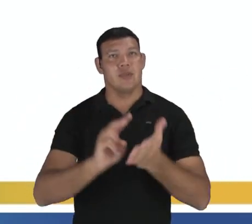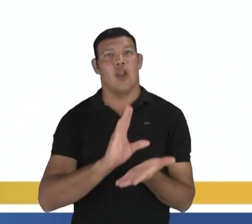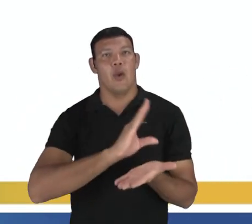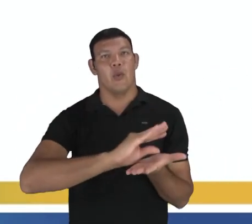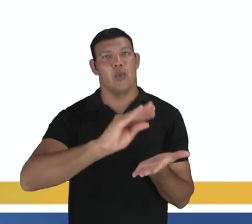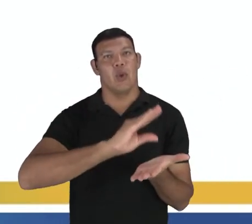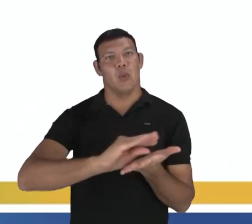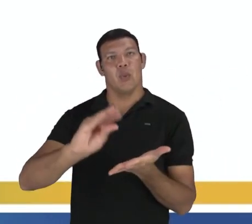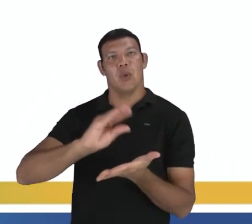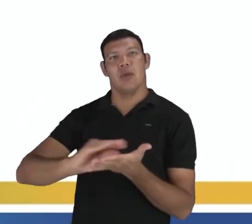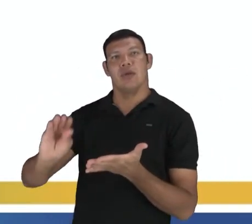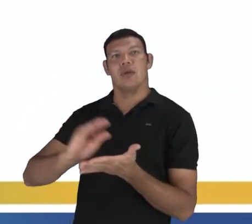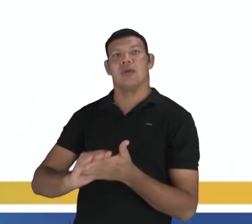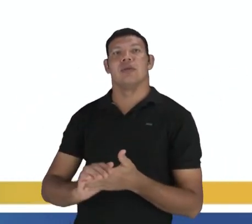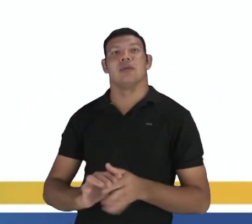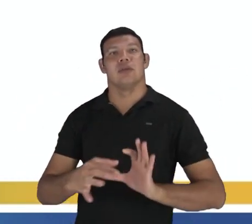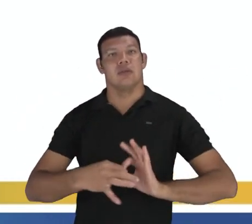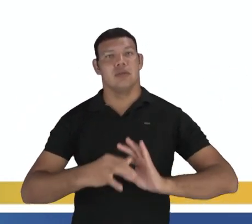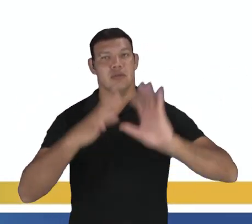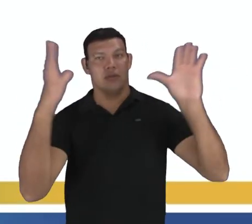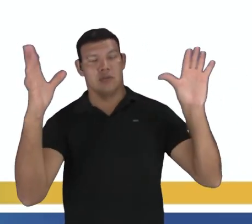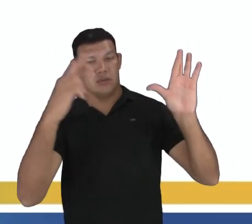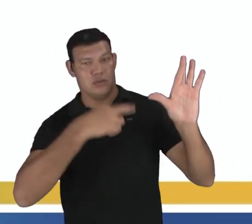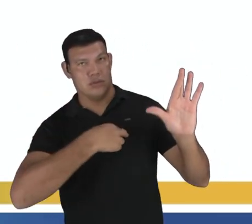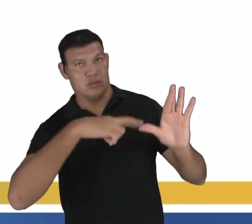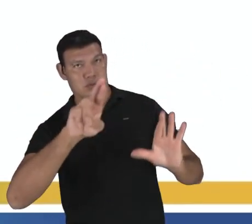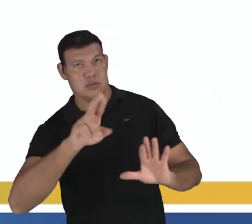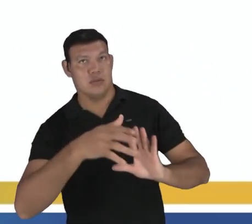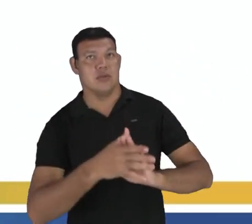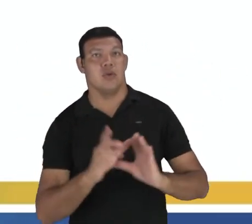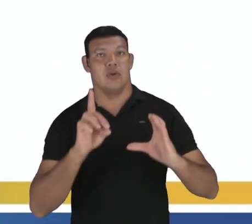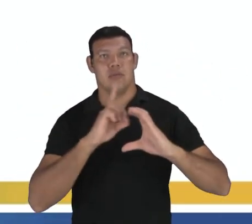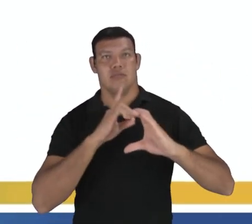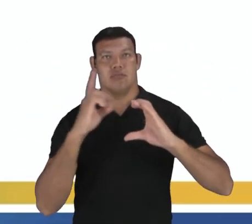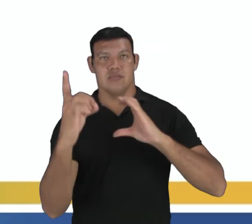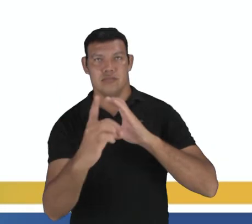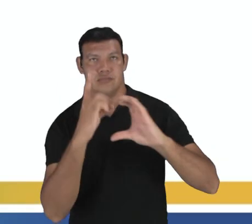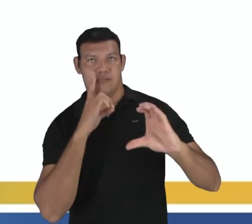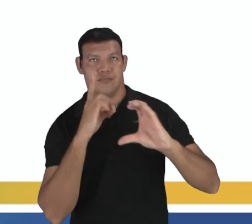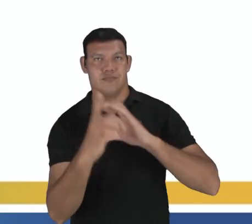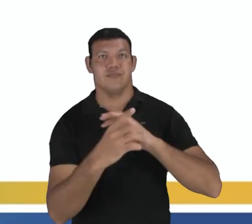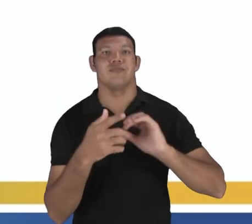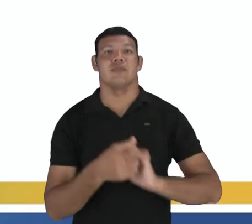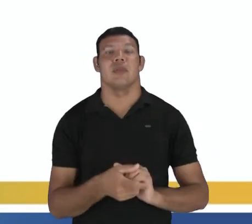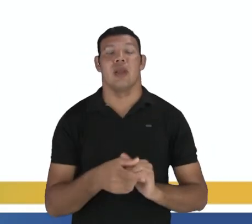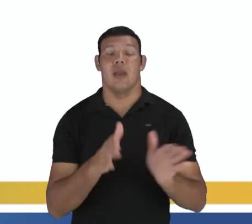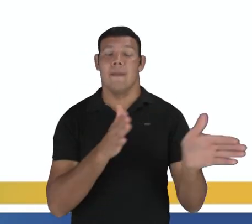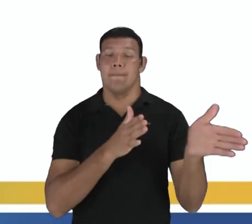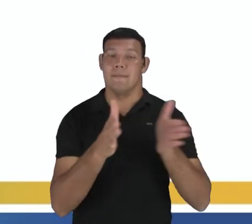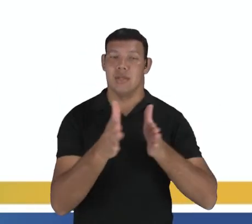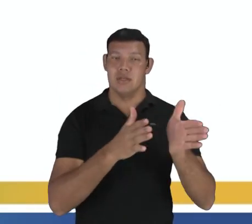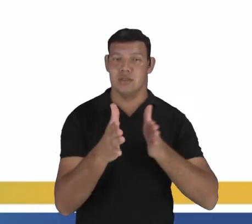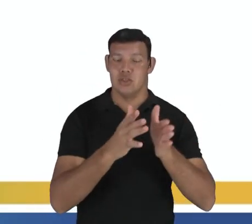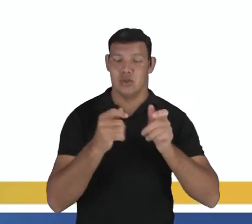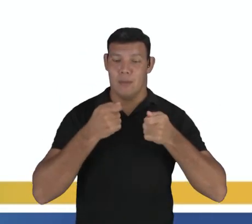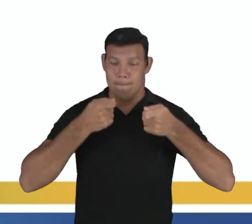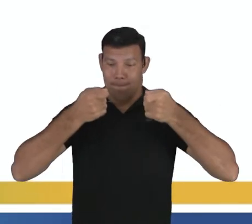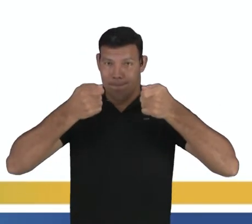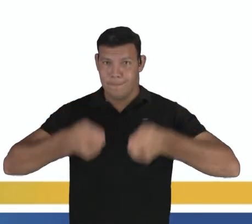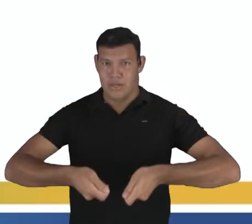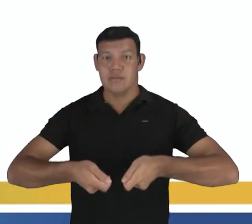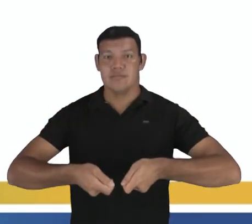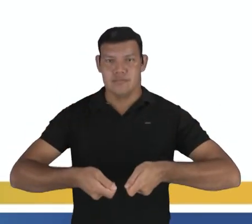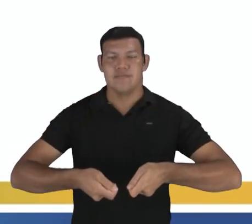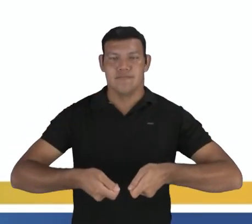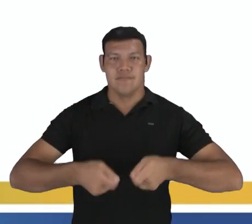financiamento, liberdade de cultos, né? E aí a gente então vai ter esse período aí do poder holandês